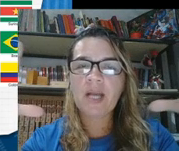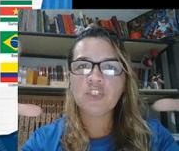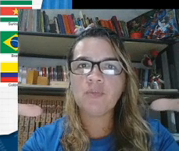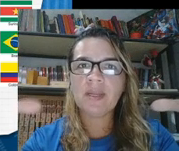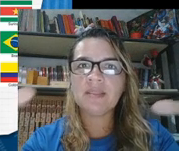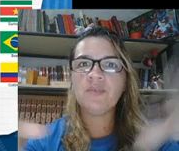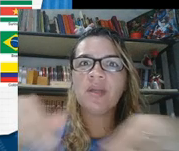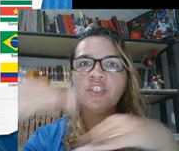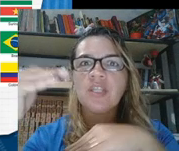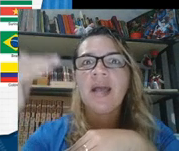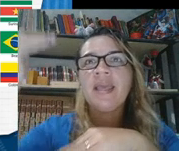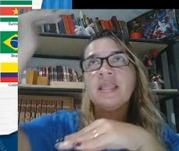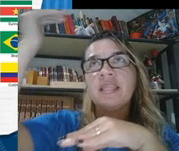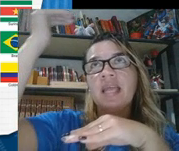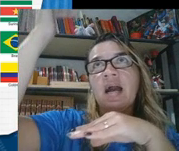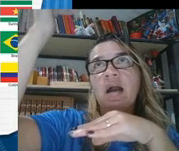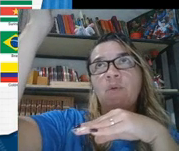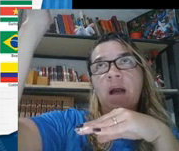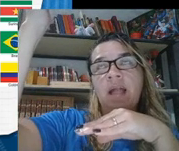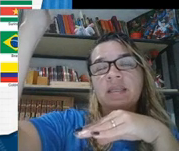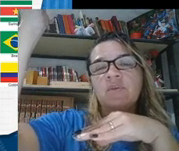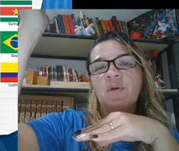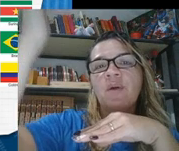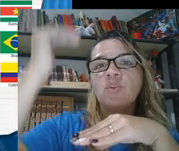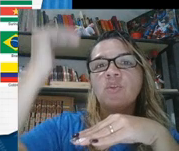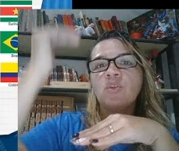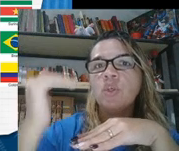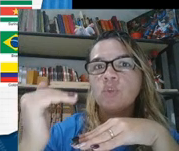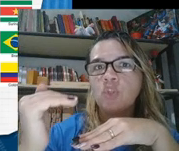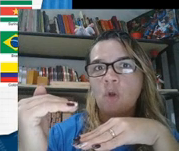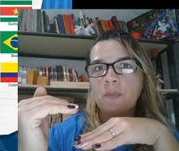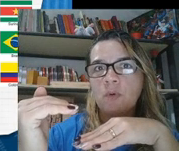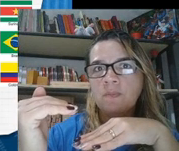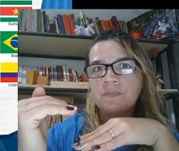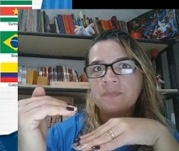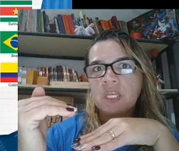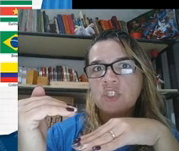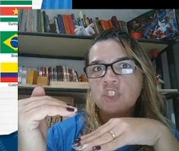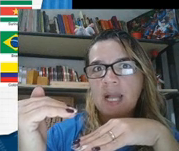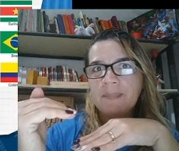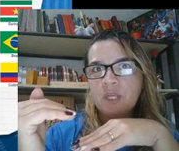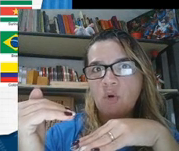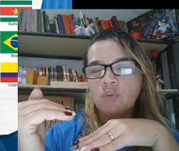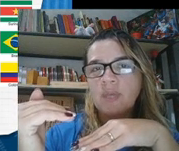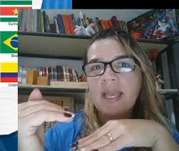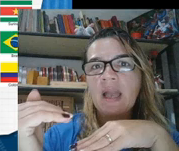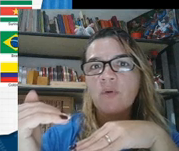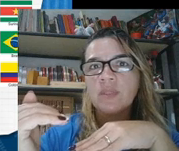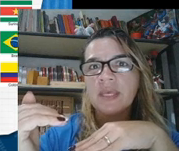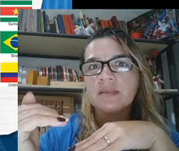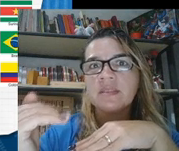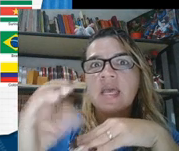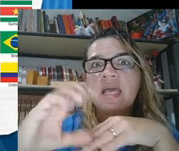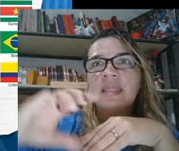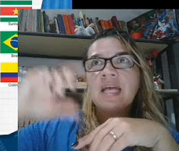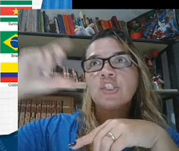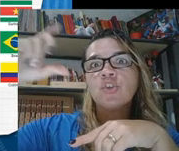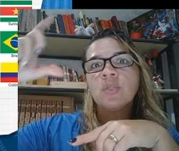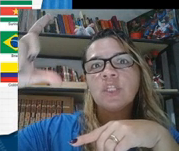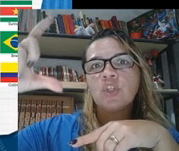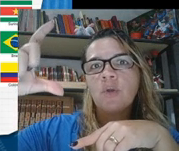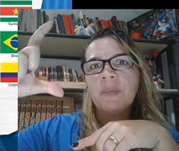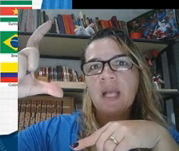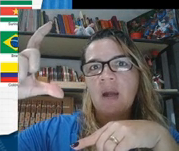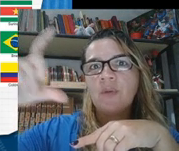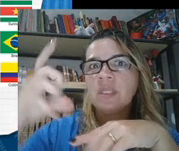grande parte do Brasil, ela está entre a linha do Equador e o Trópico de Capricórnio. O que é que acontece? Na